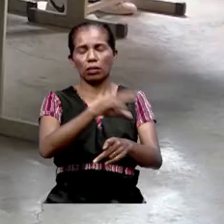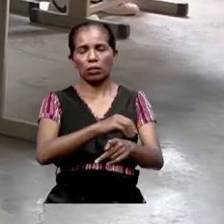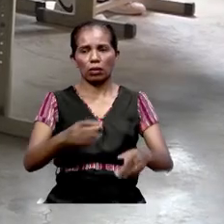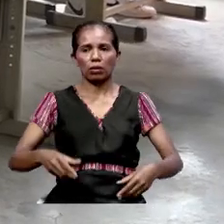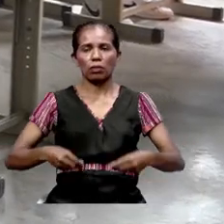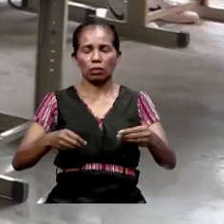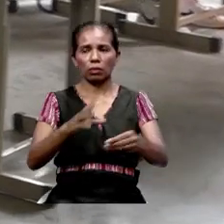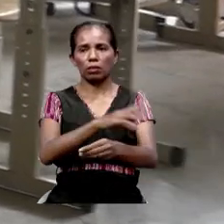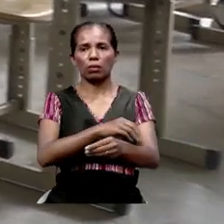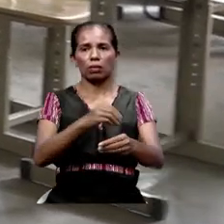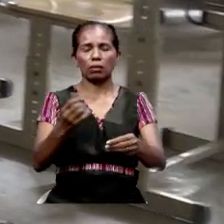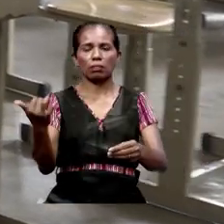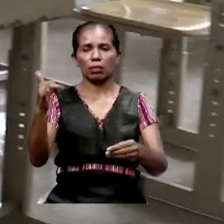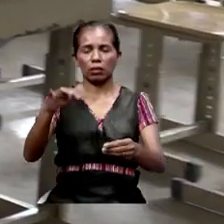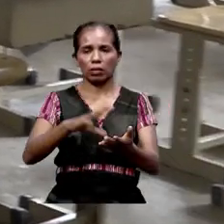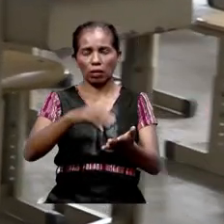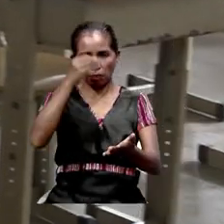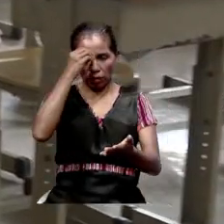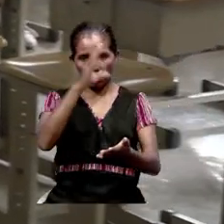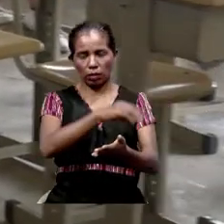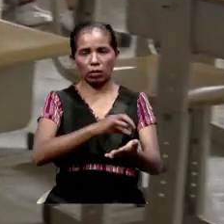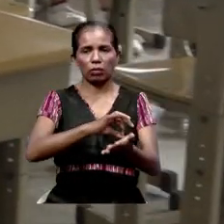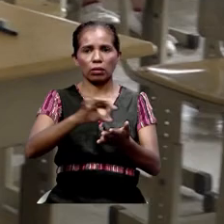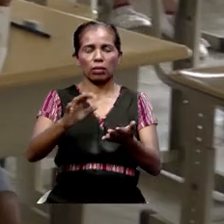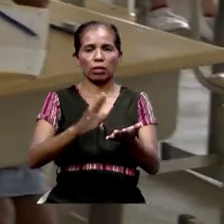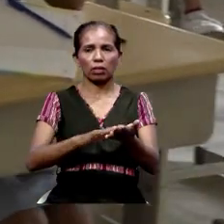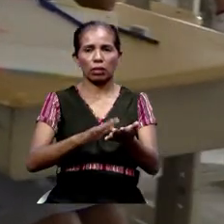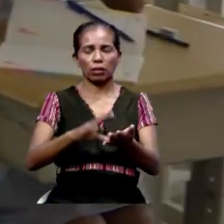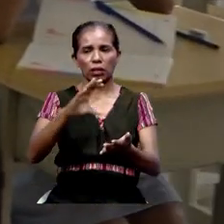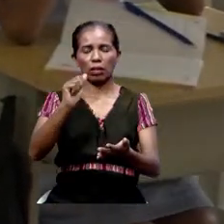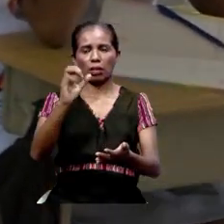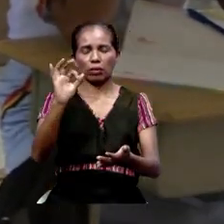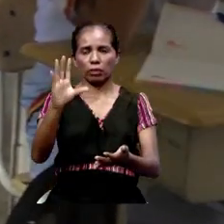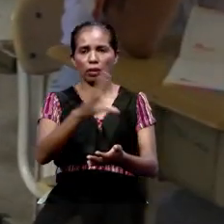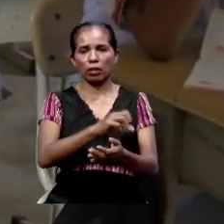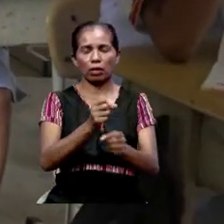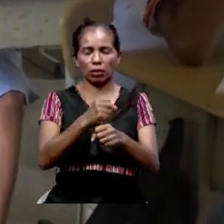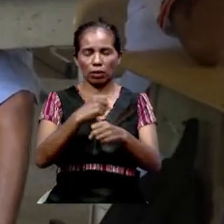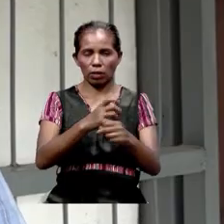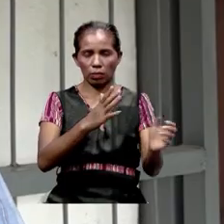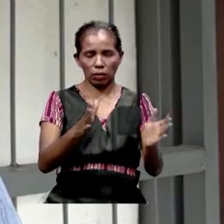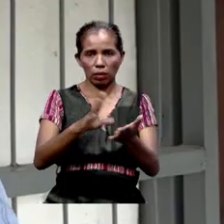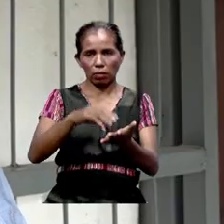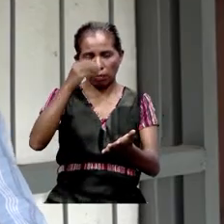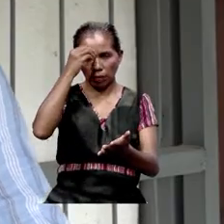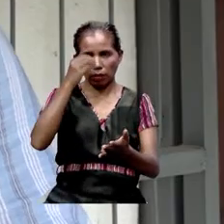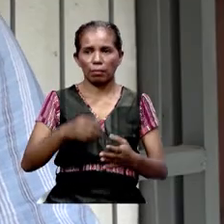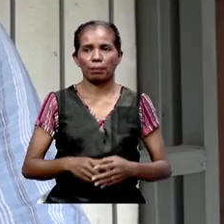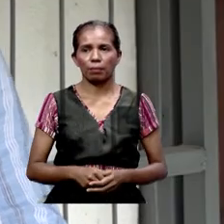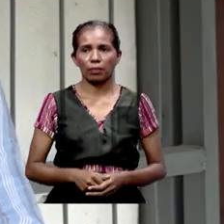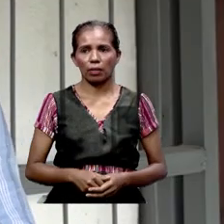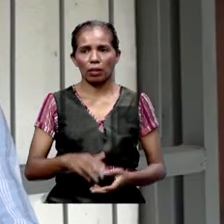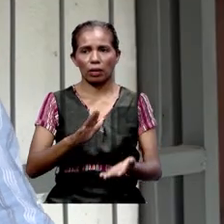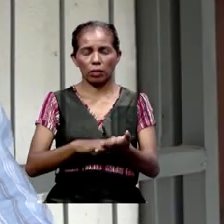disponibiliza sala de aula ba centro aprendizagem na formação escolar CAFE Dili, atuhala o processo aprendizagem. Escola CAFE